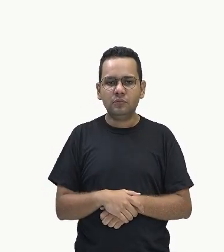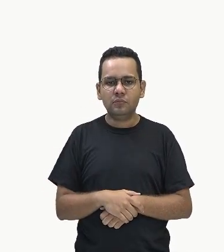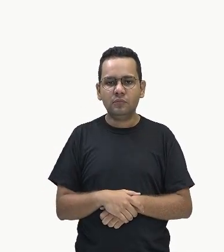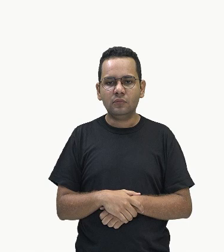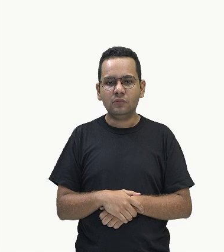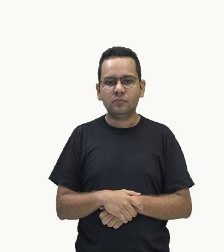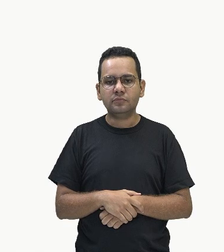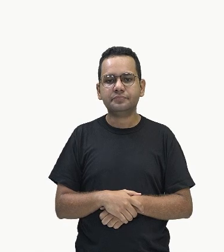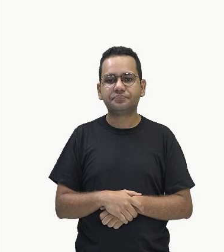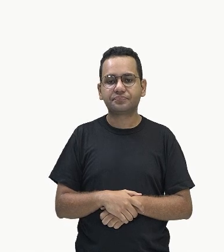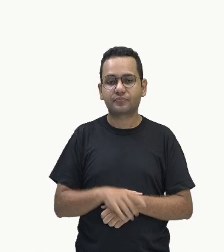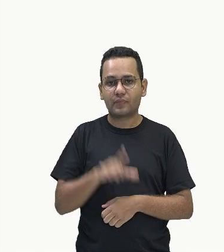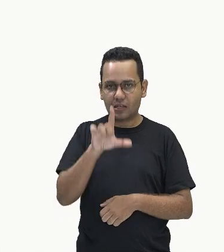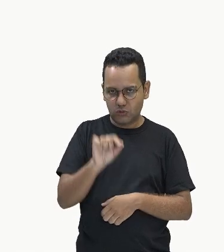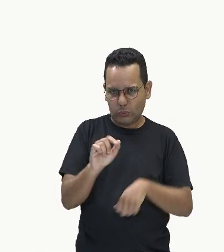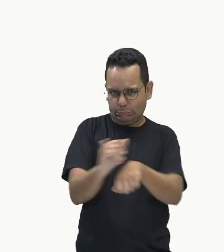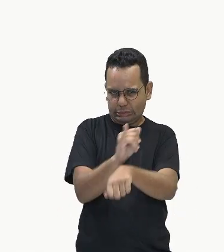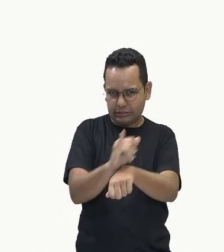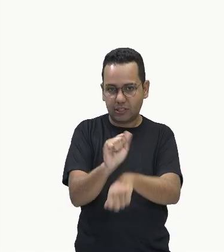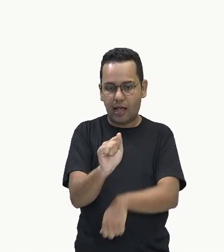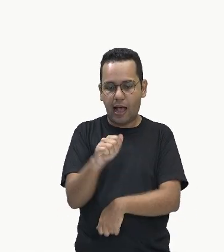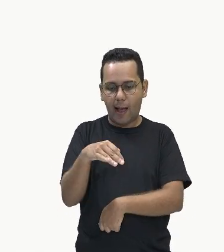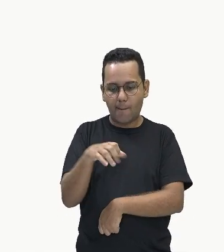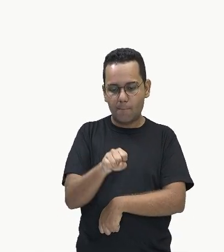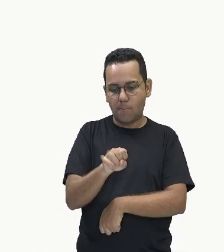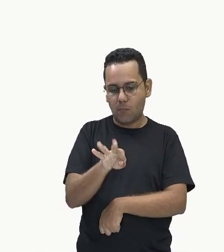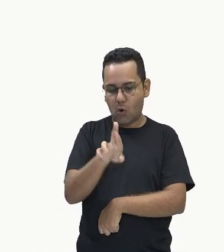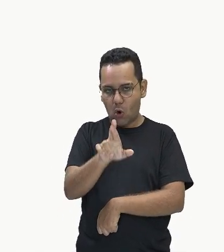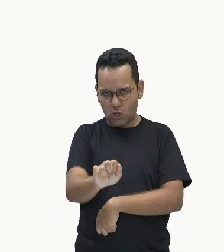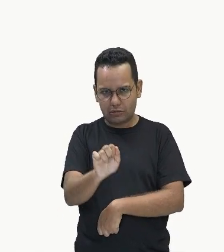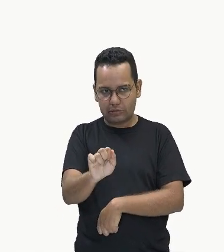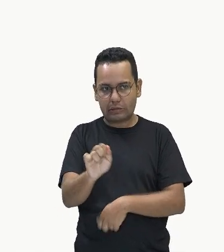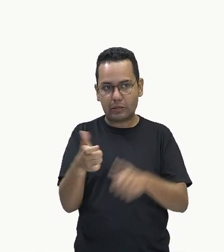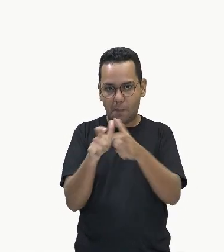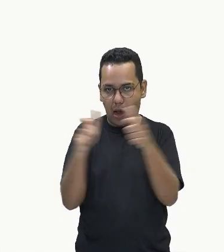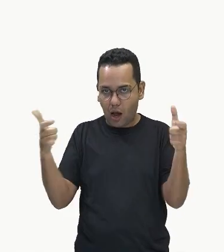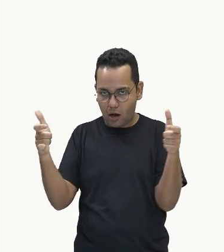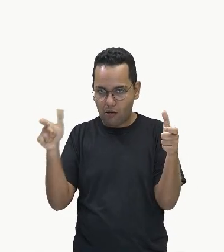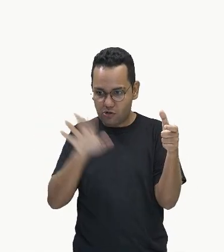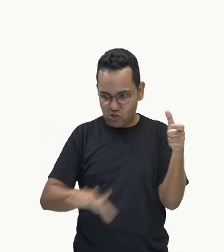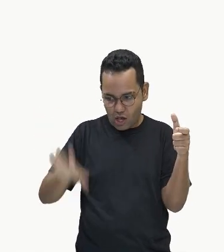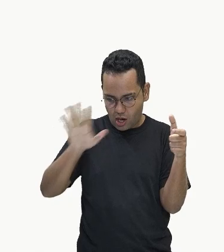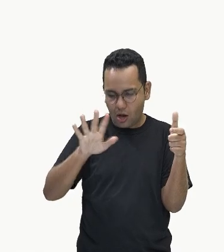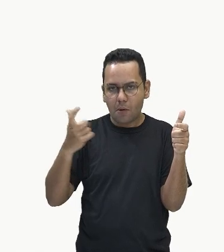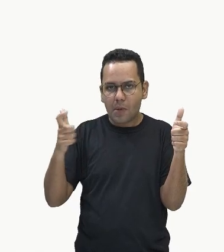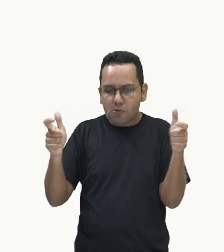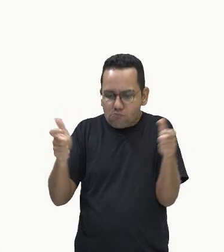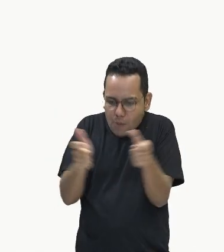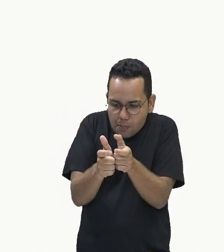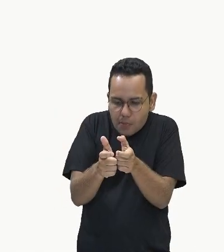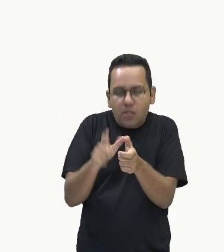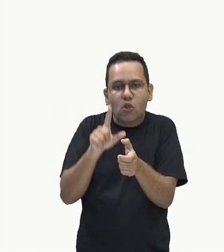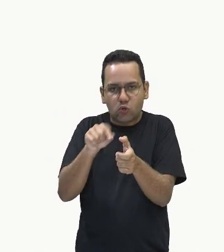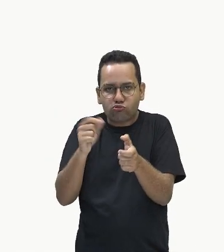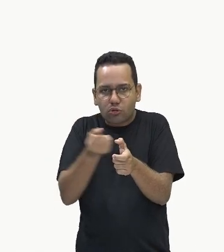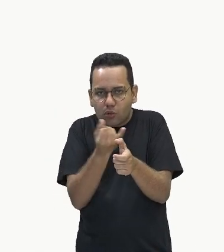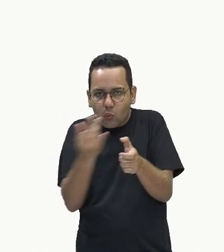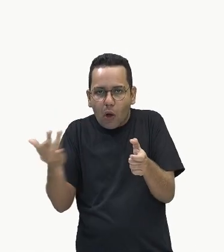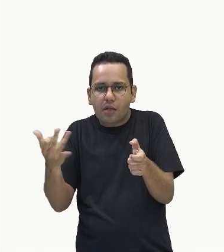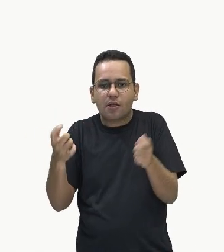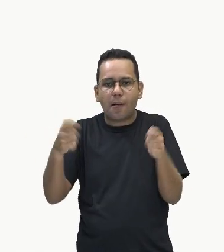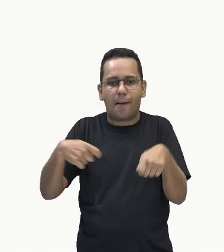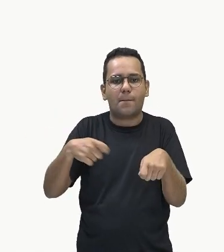amostra é de fundamental importância no processo de realização de uma